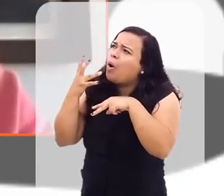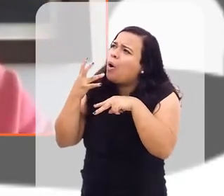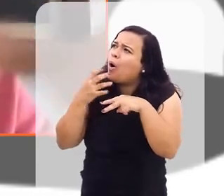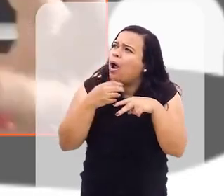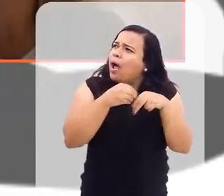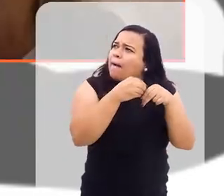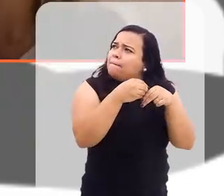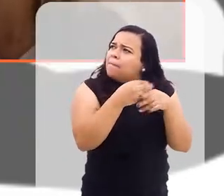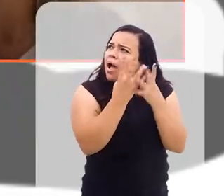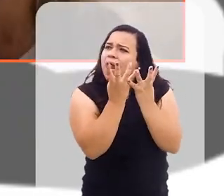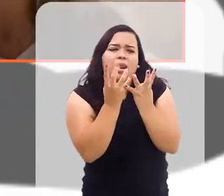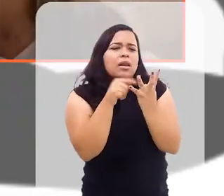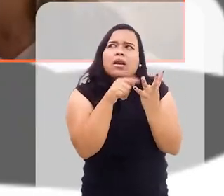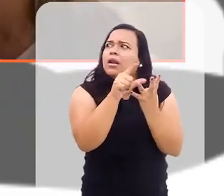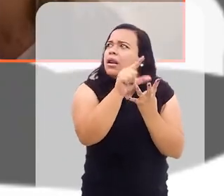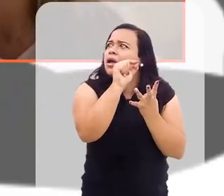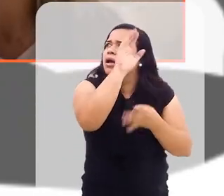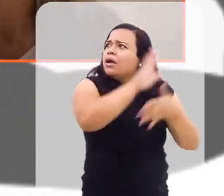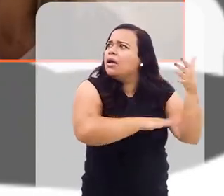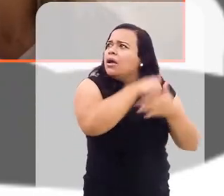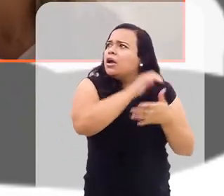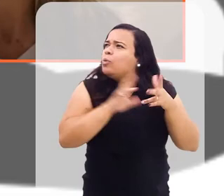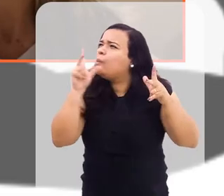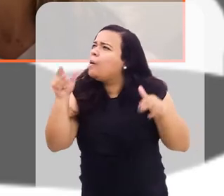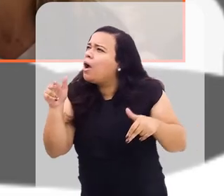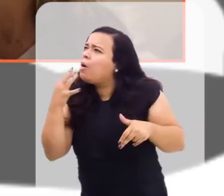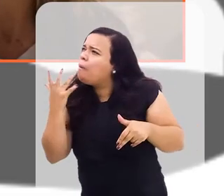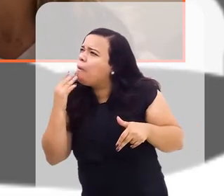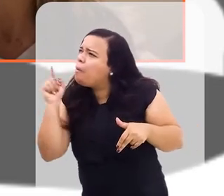de cores de determinado